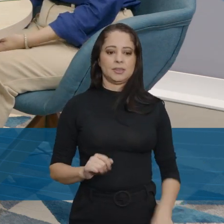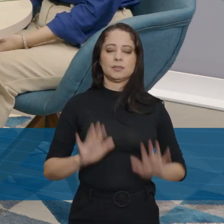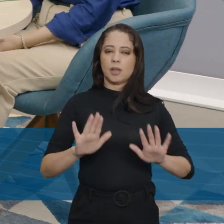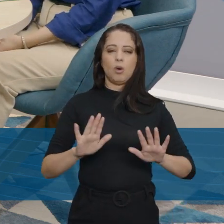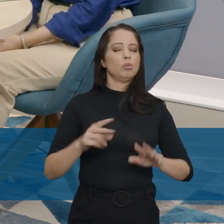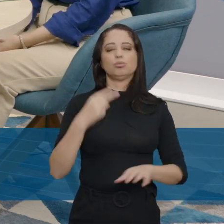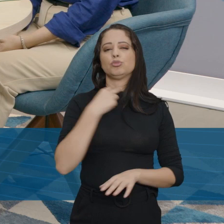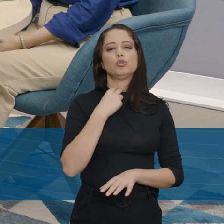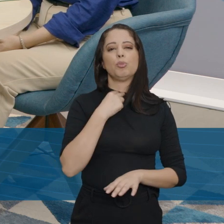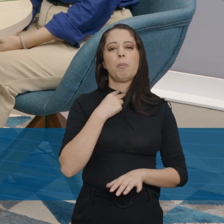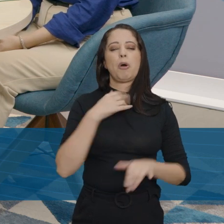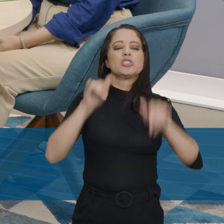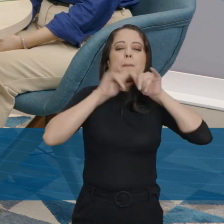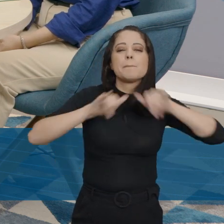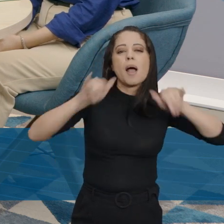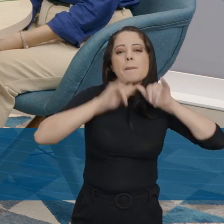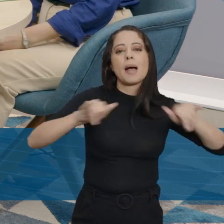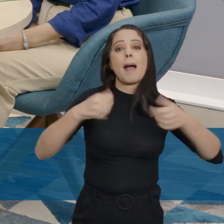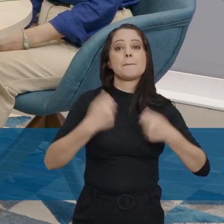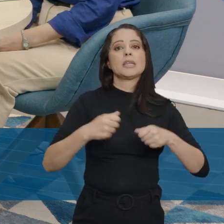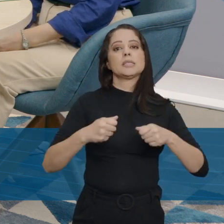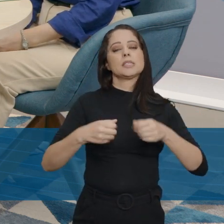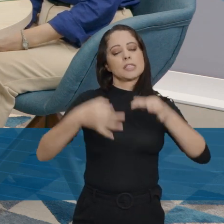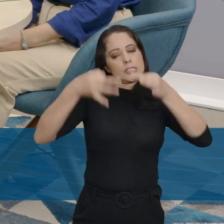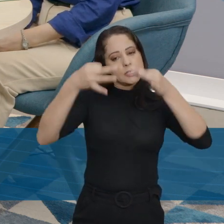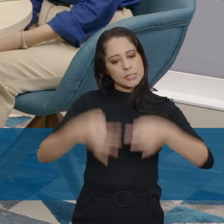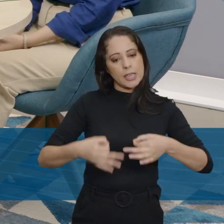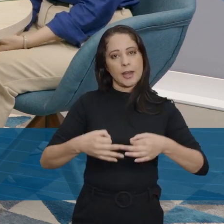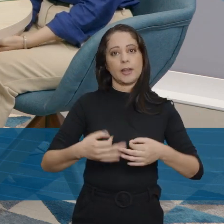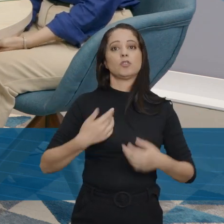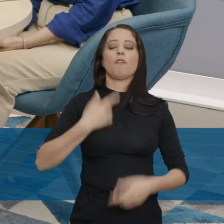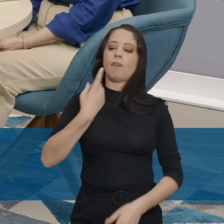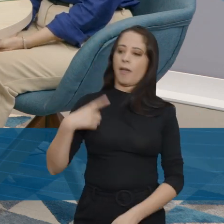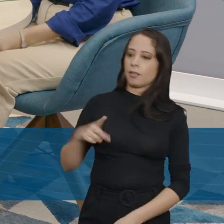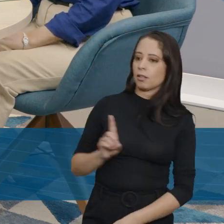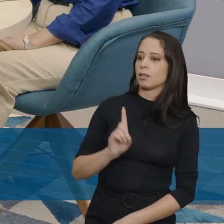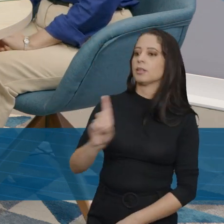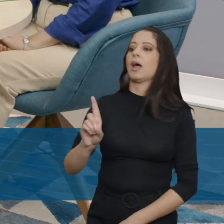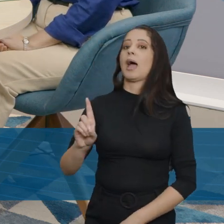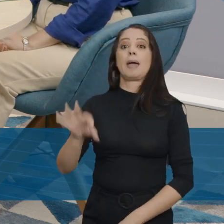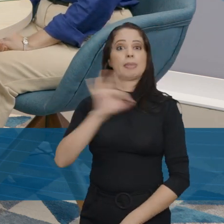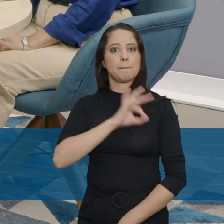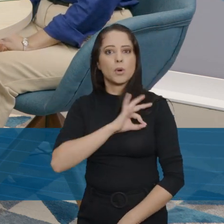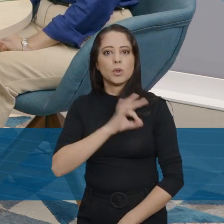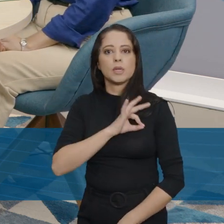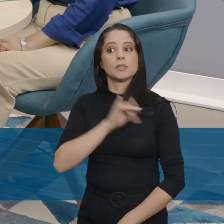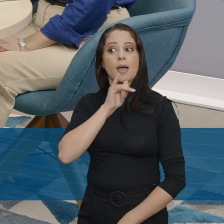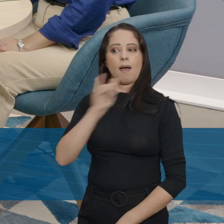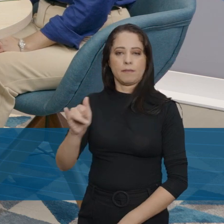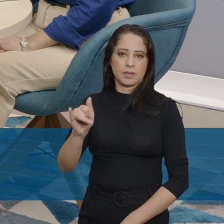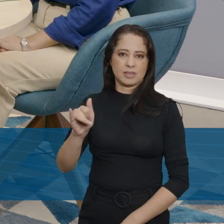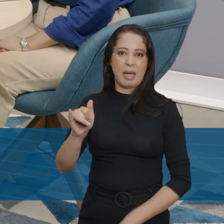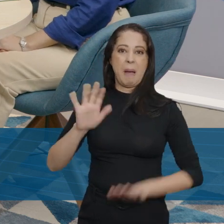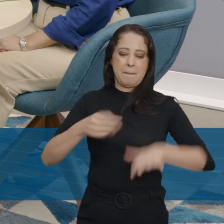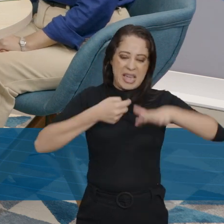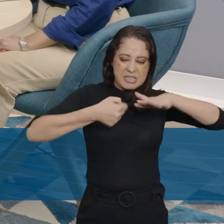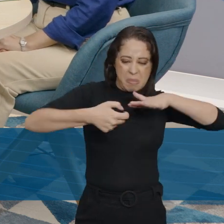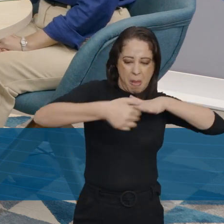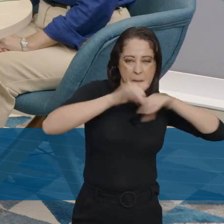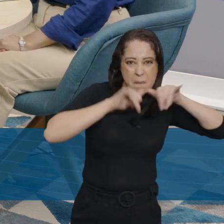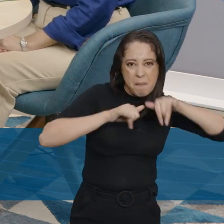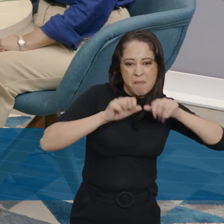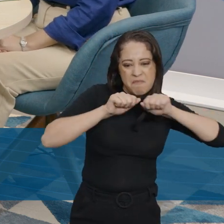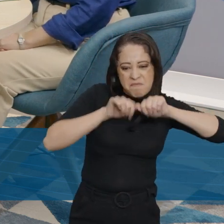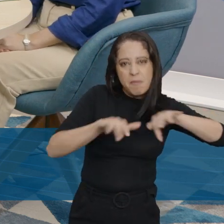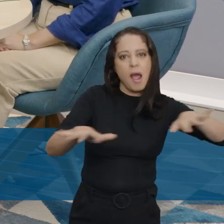plateia, né? Não dê plateia, tome as medidas necessárias, vá até o diretor da escola, a polícia, e é bem por aí. Mais uma vez,